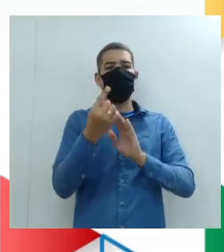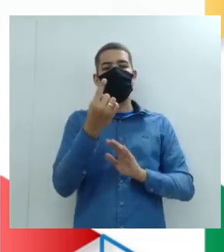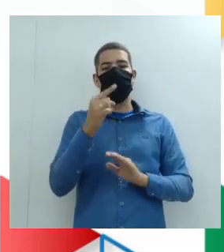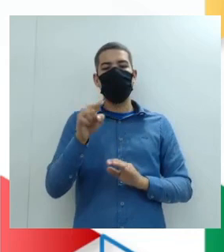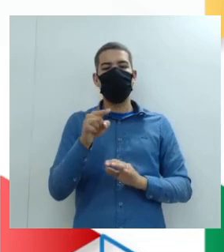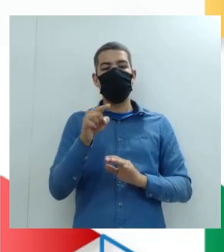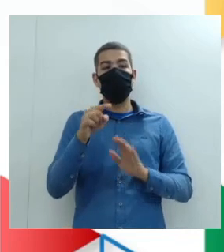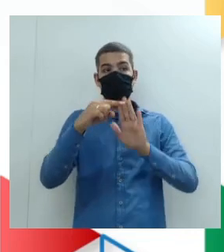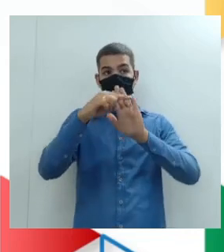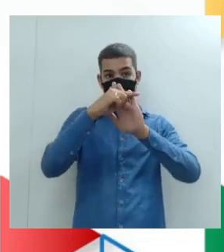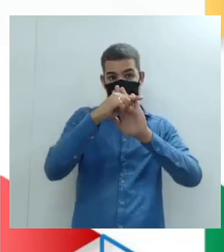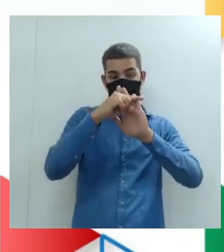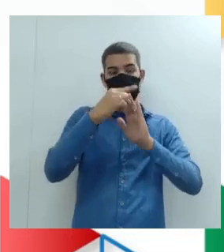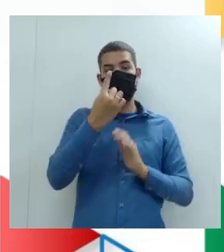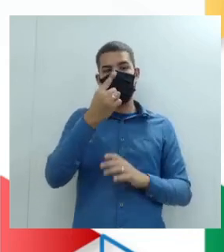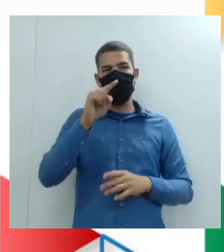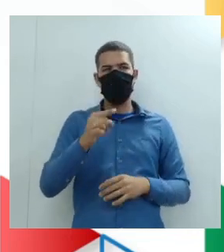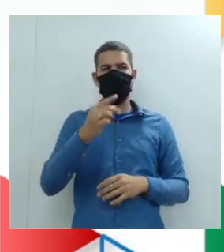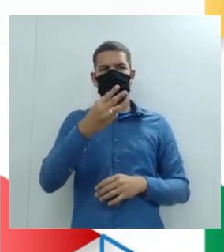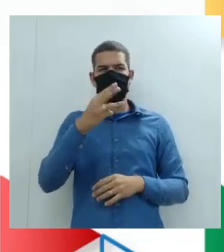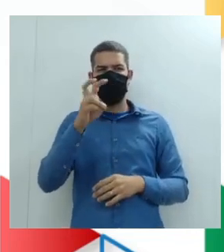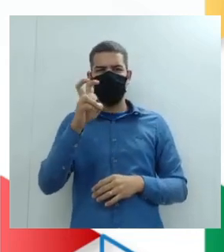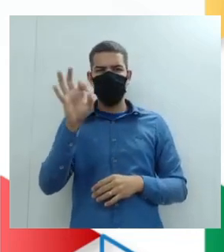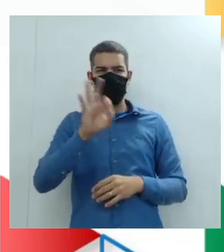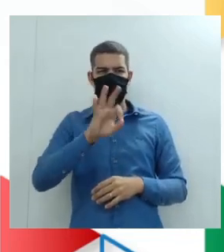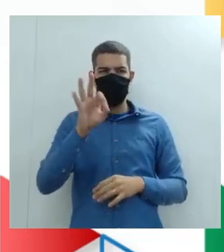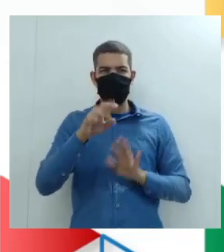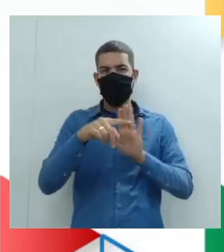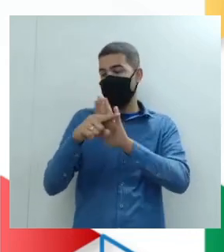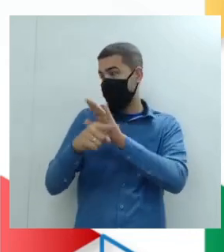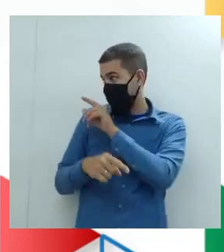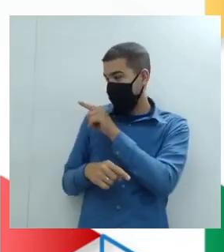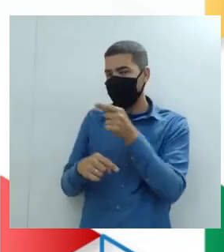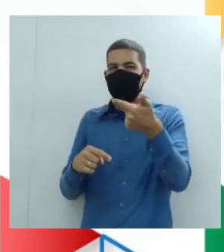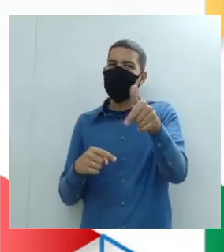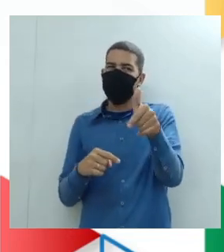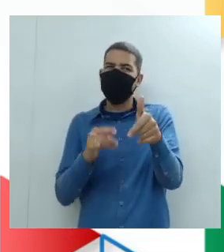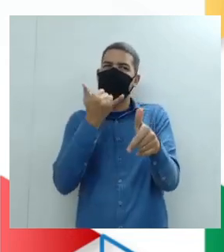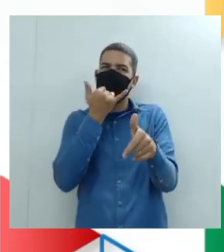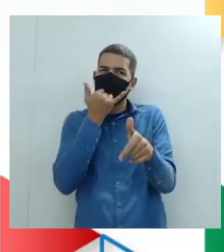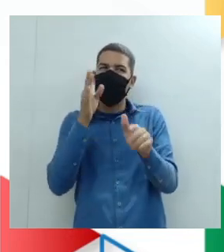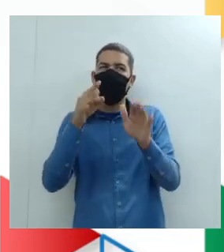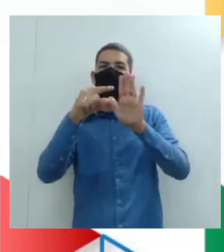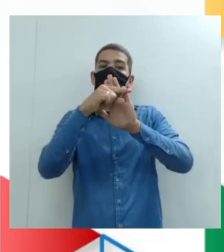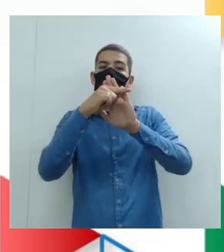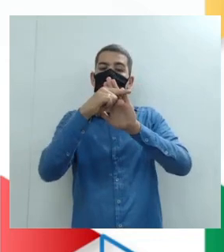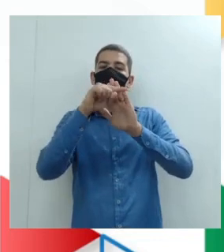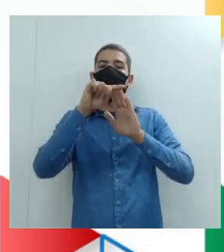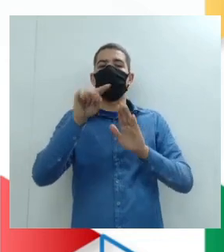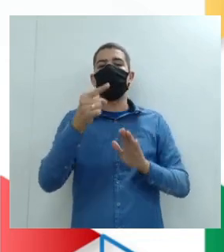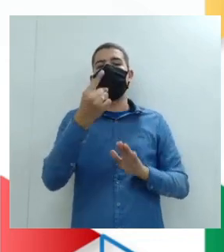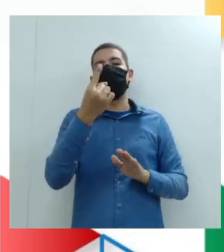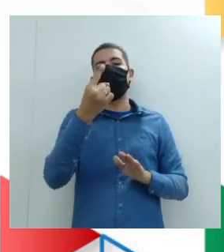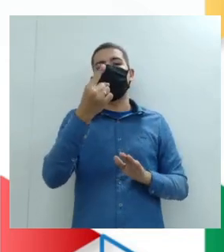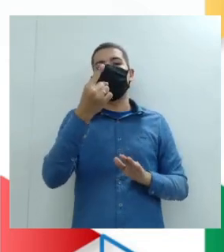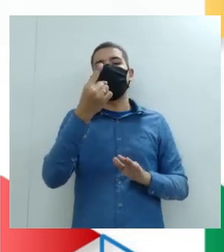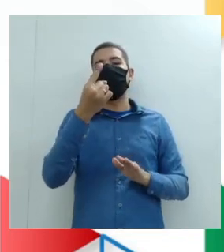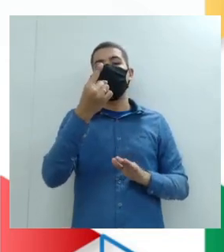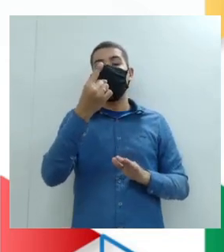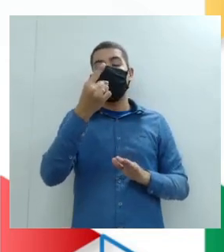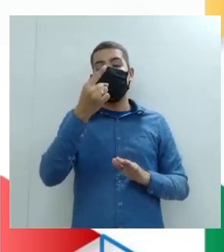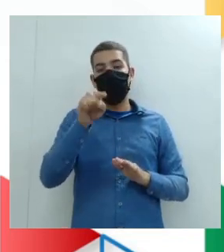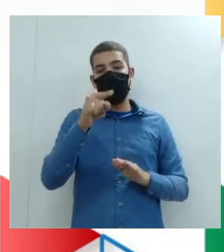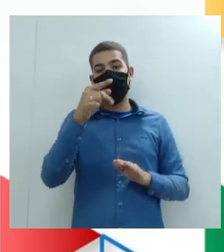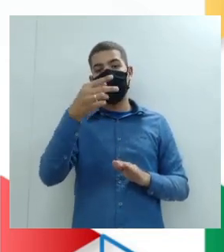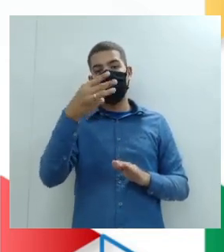1,35%. Negativos. Não saiu aí, mas não esquece que o valor é negativo, ok? Problema envolvendo